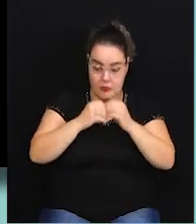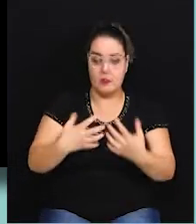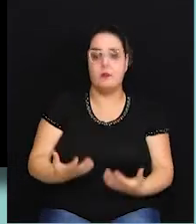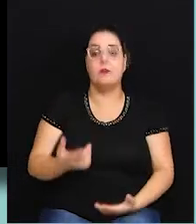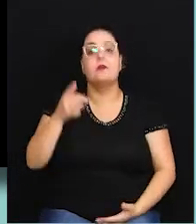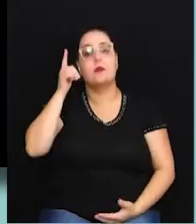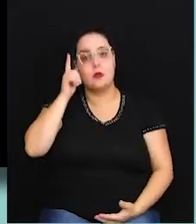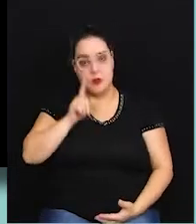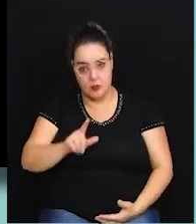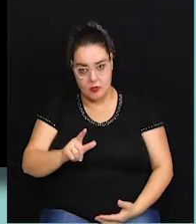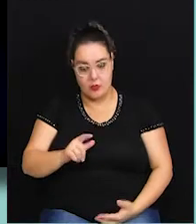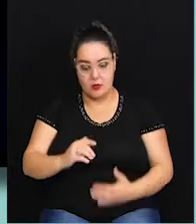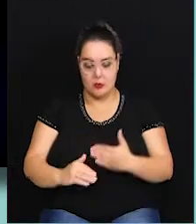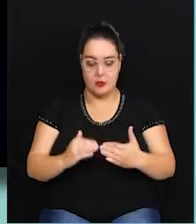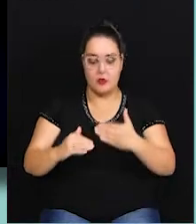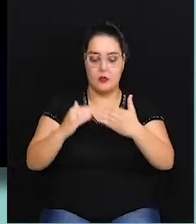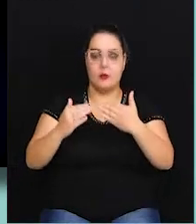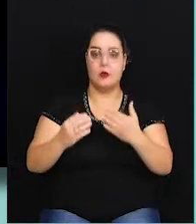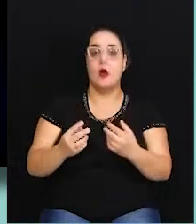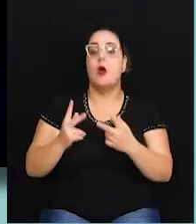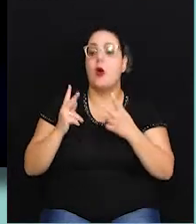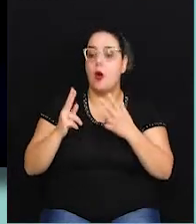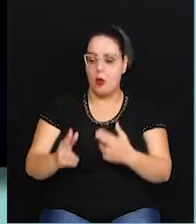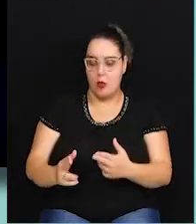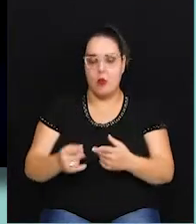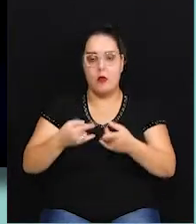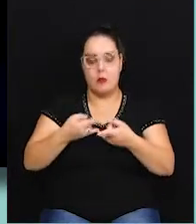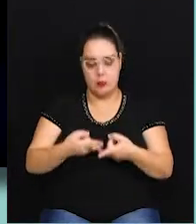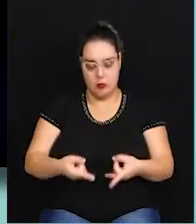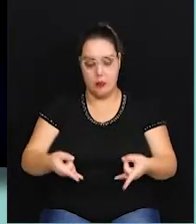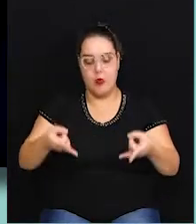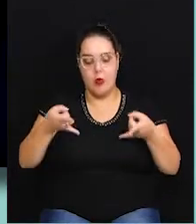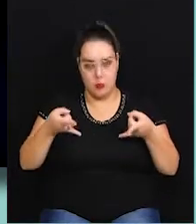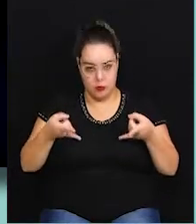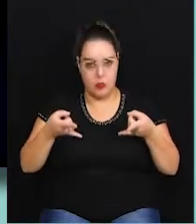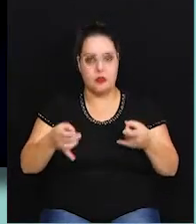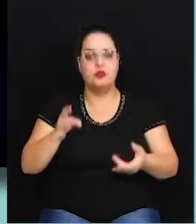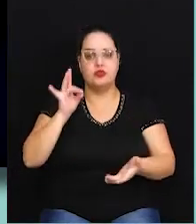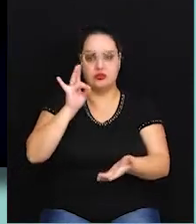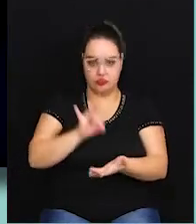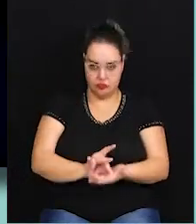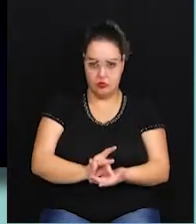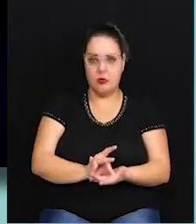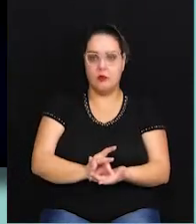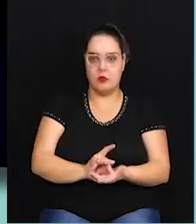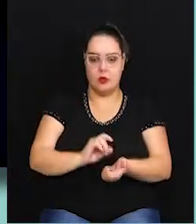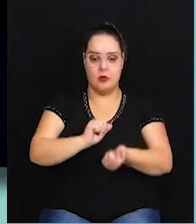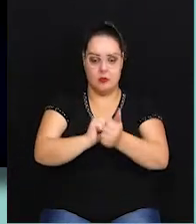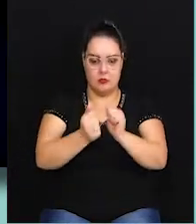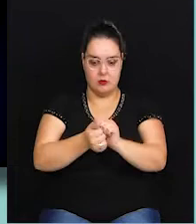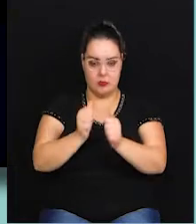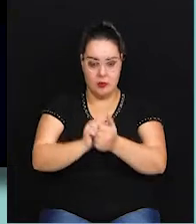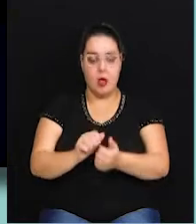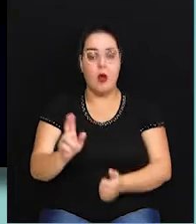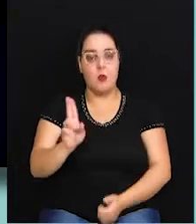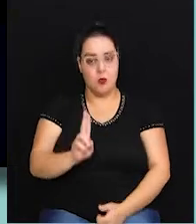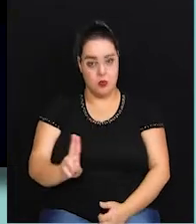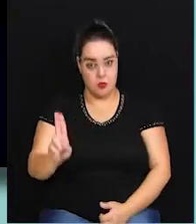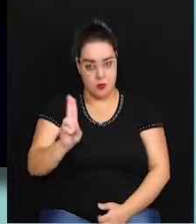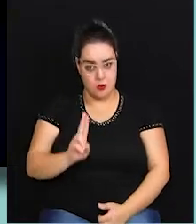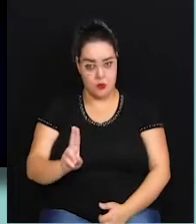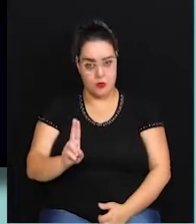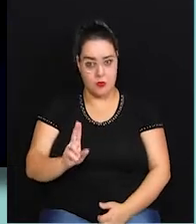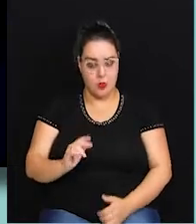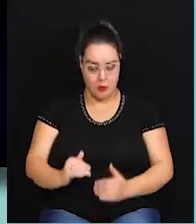laboratórios, para que eles consigam reproduzir como que o absorvente ele pode ser, então, de fato, adequado ao seu